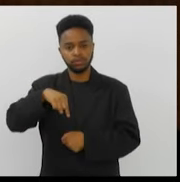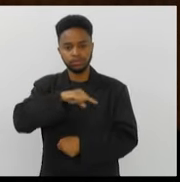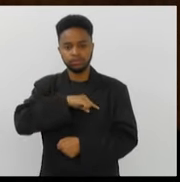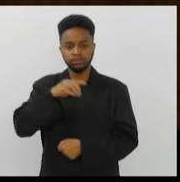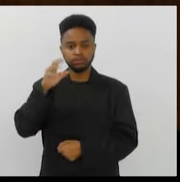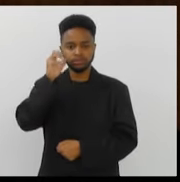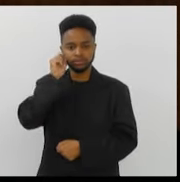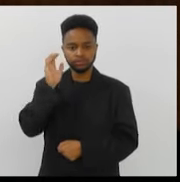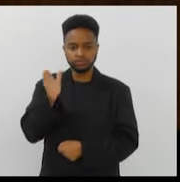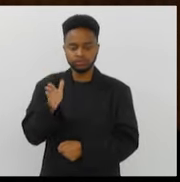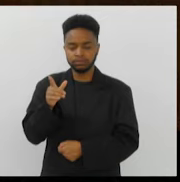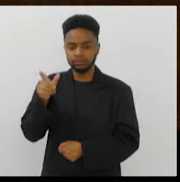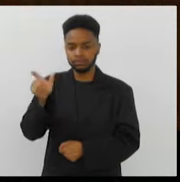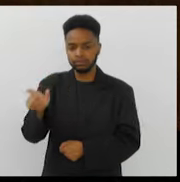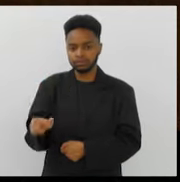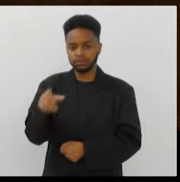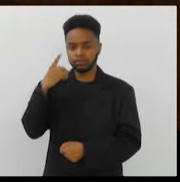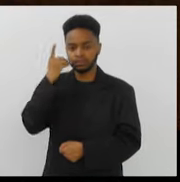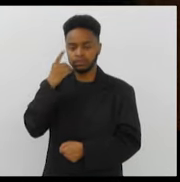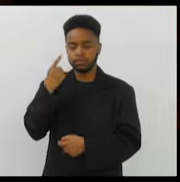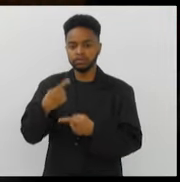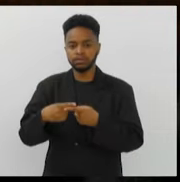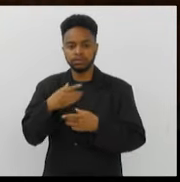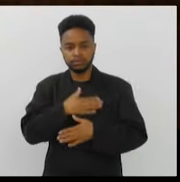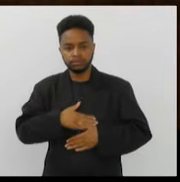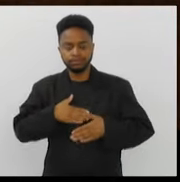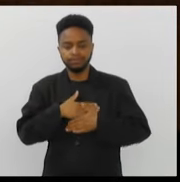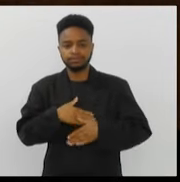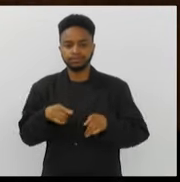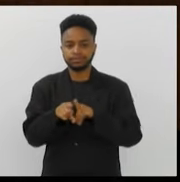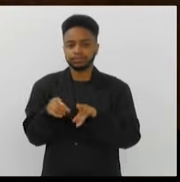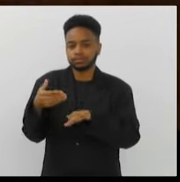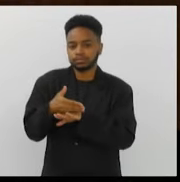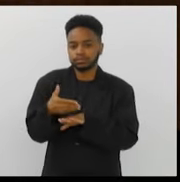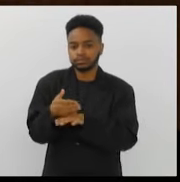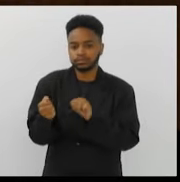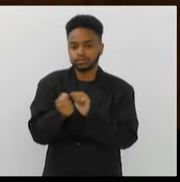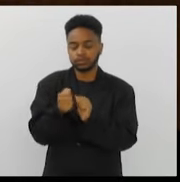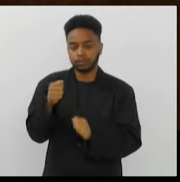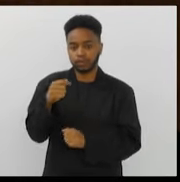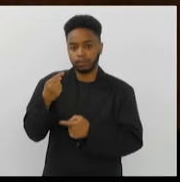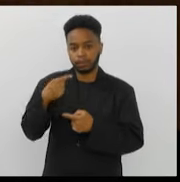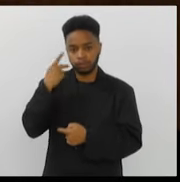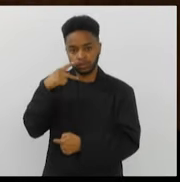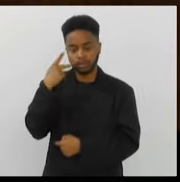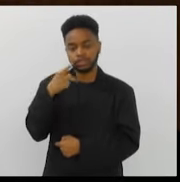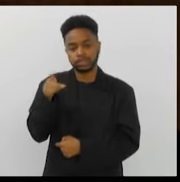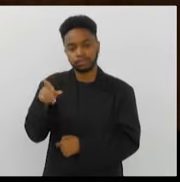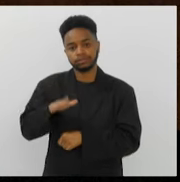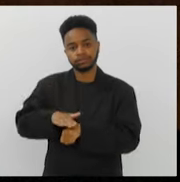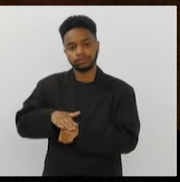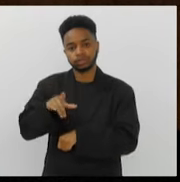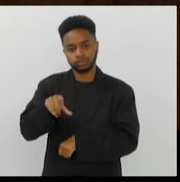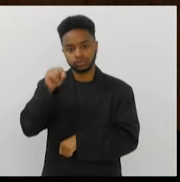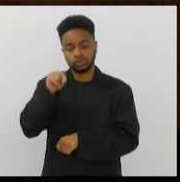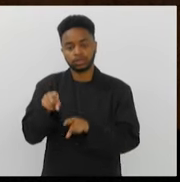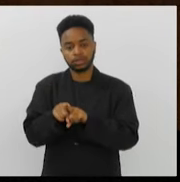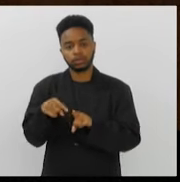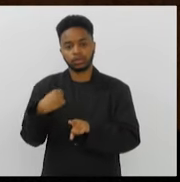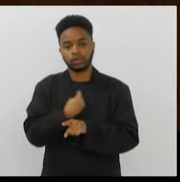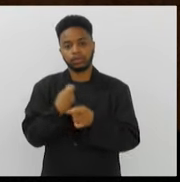até do deputado, porque tem muito gosto de estar na política, faz isso por opção, e nós precisamos de pessoas